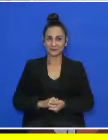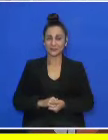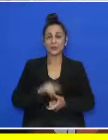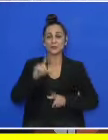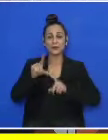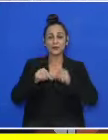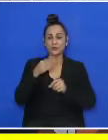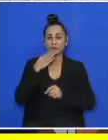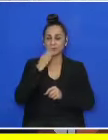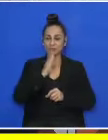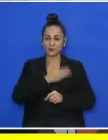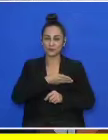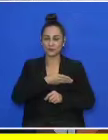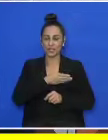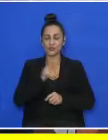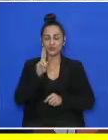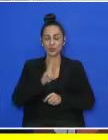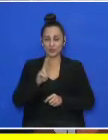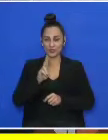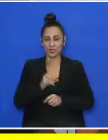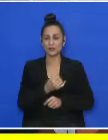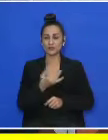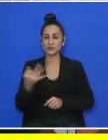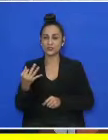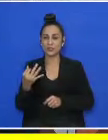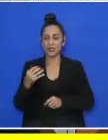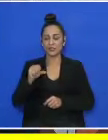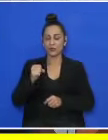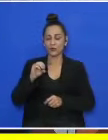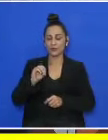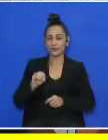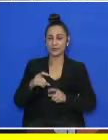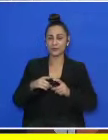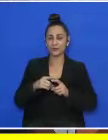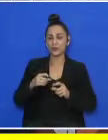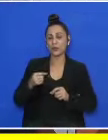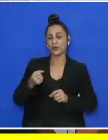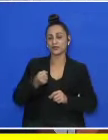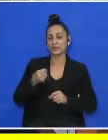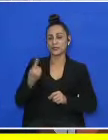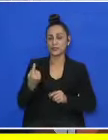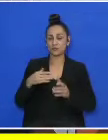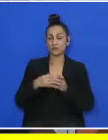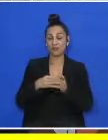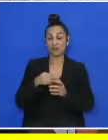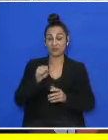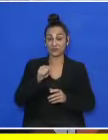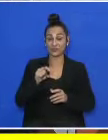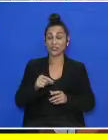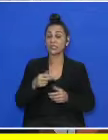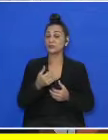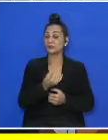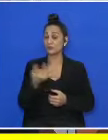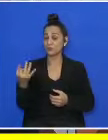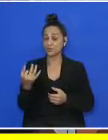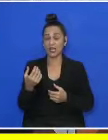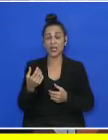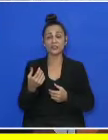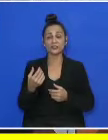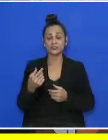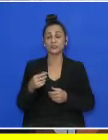Para o sorteio do time do coração, são utilizadas também 80 bolas numeradas de 01 a 80, ou seja, o mesmo universo